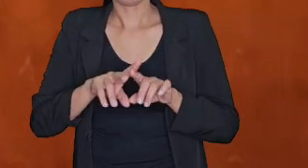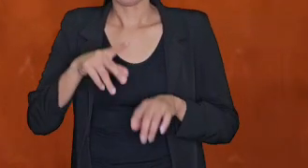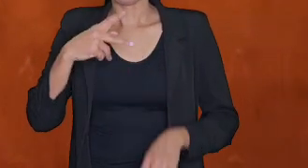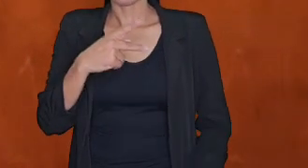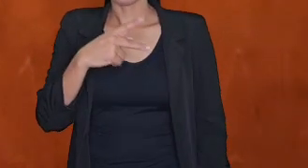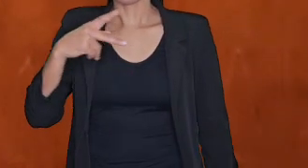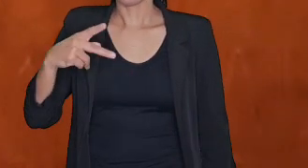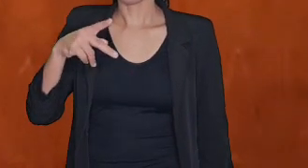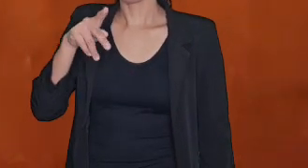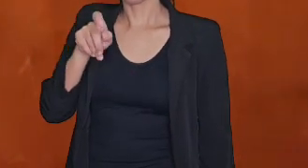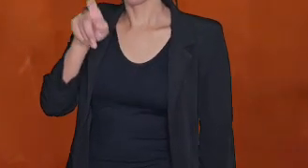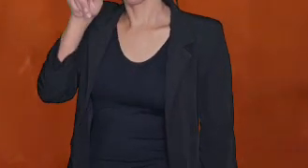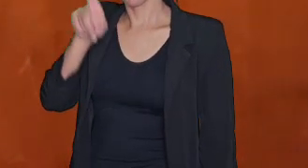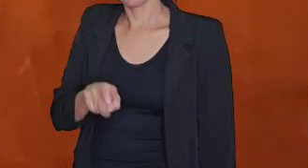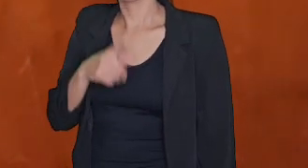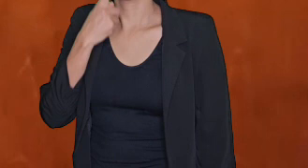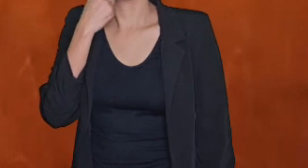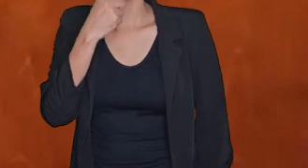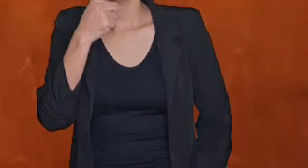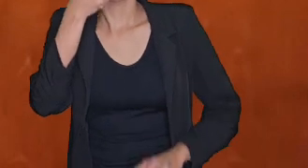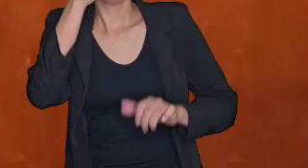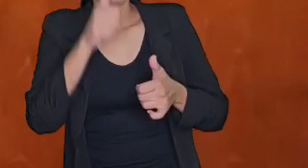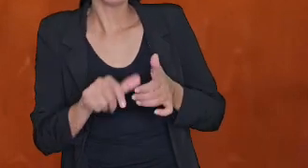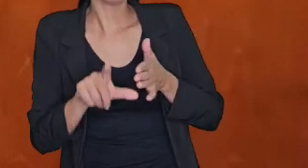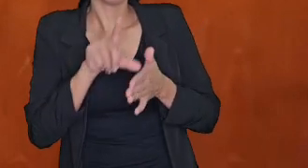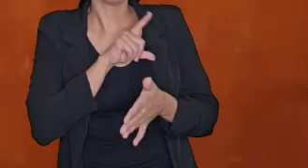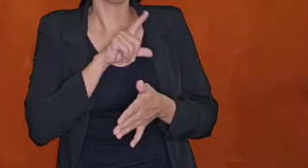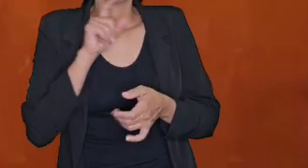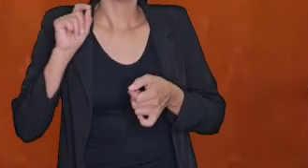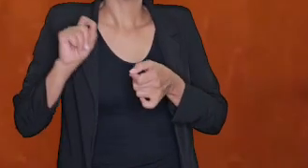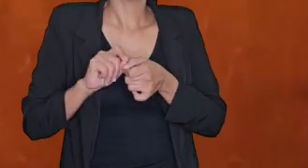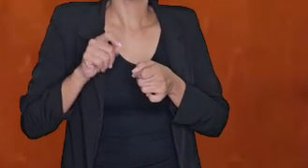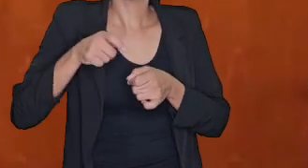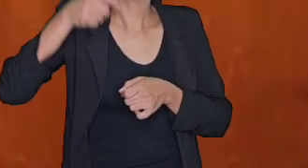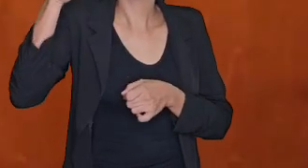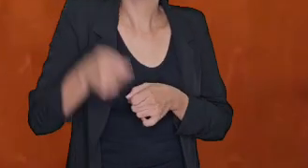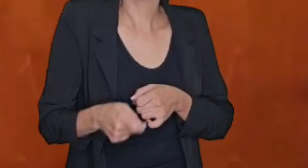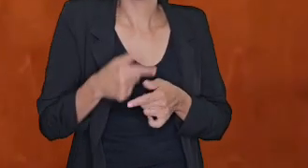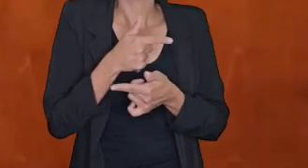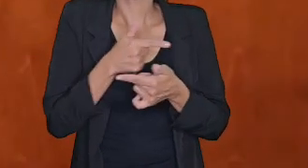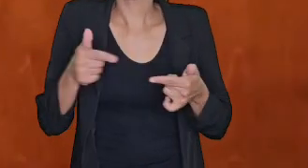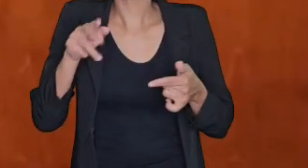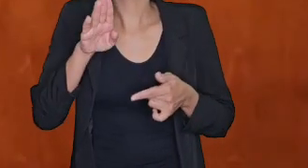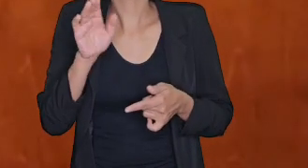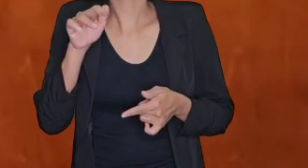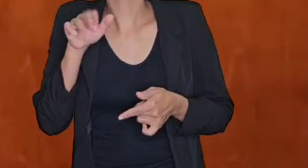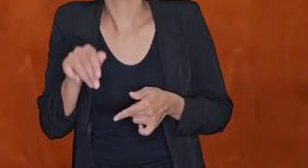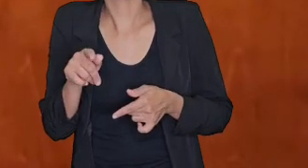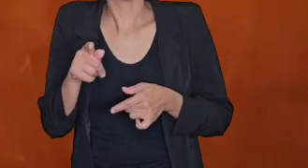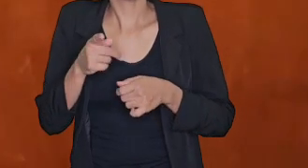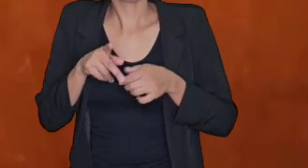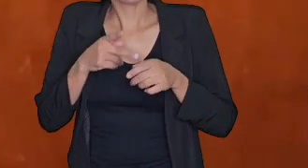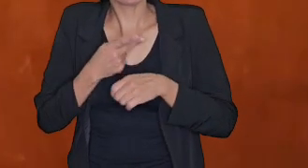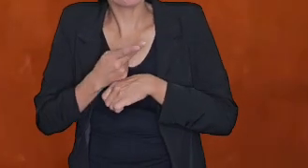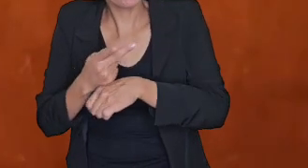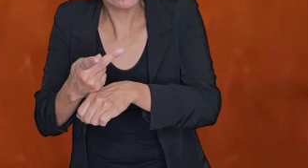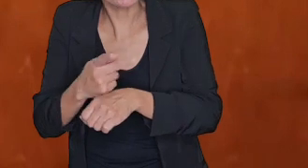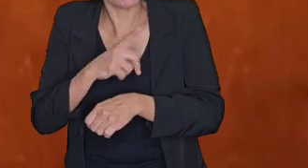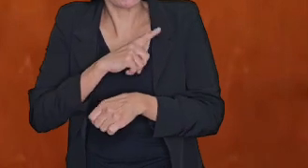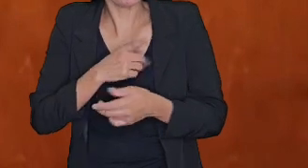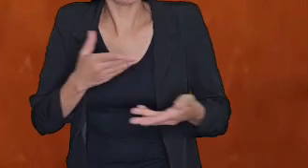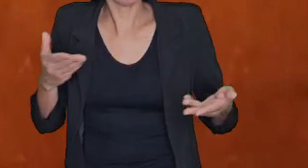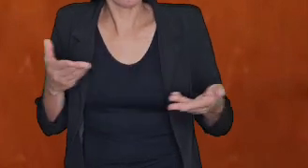experiência portuguesa, né? Então, mas esse PPEX ela é muito interessante. Vamos localizar bens antes. Execução para quê? Se não tiver